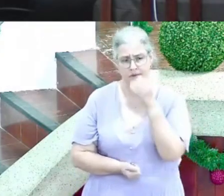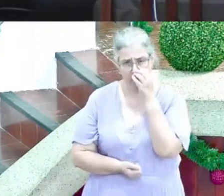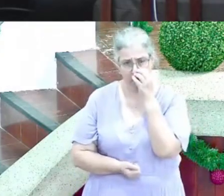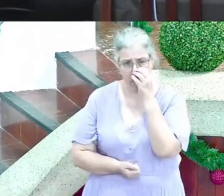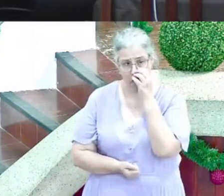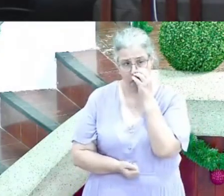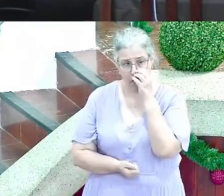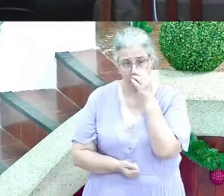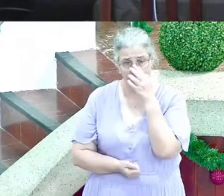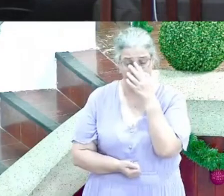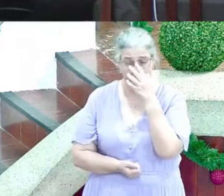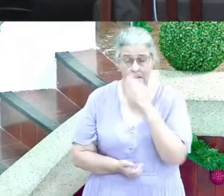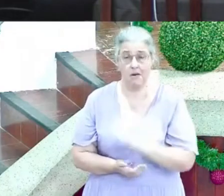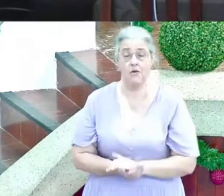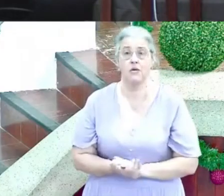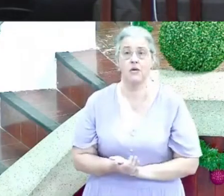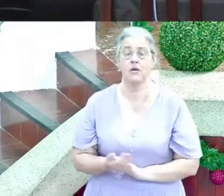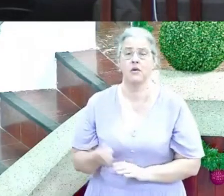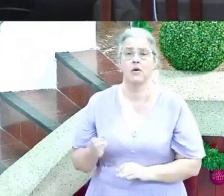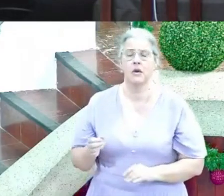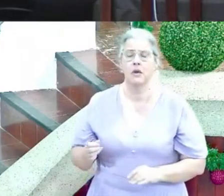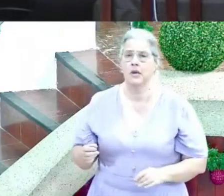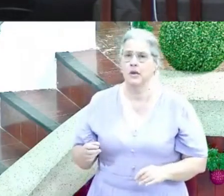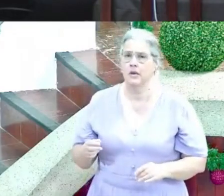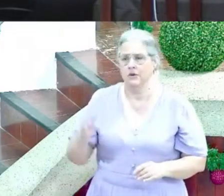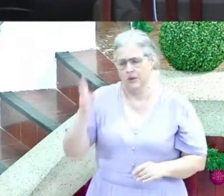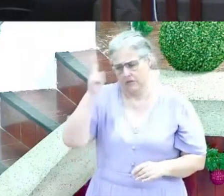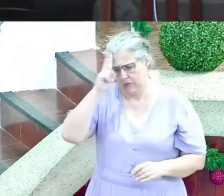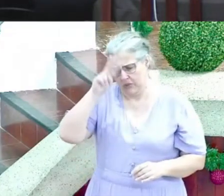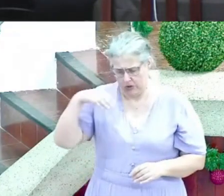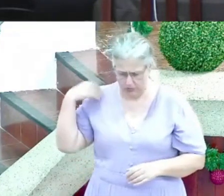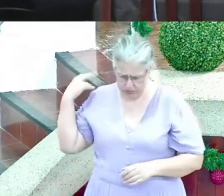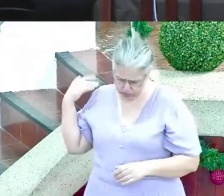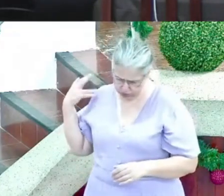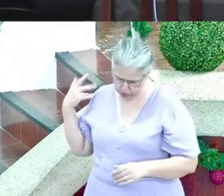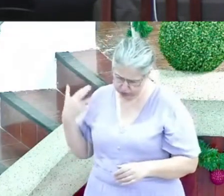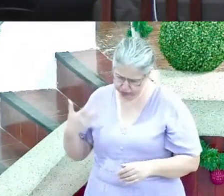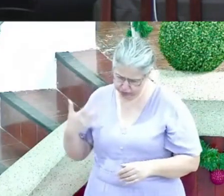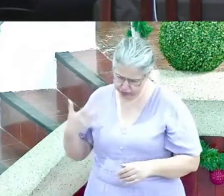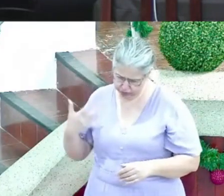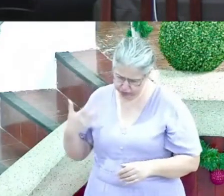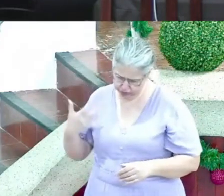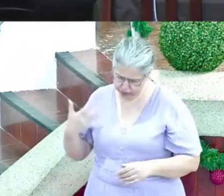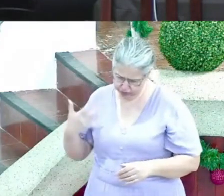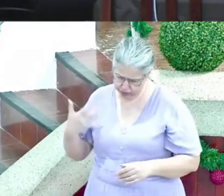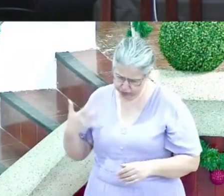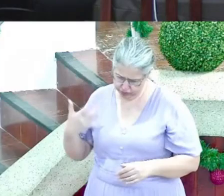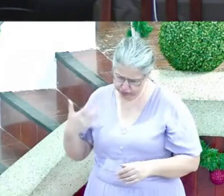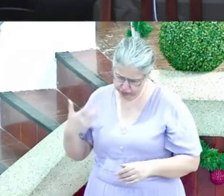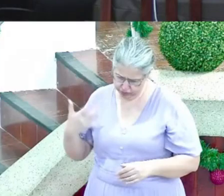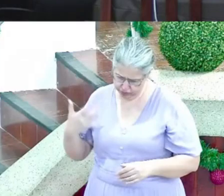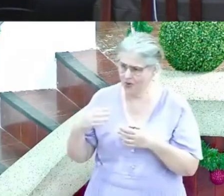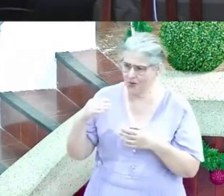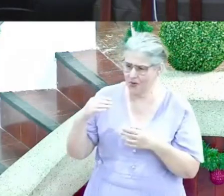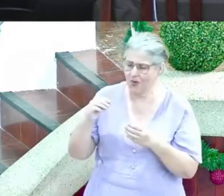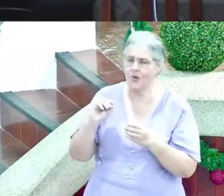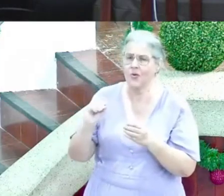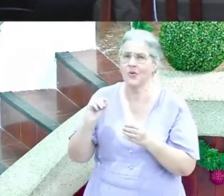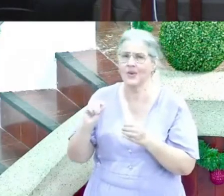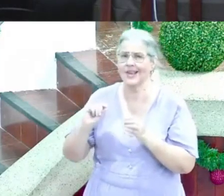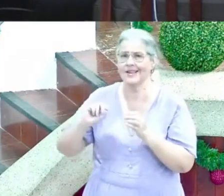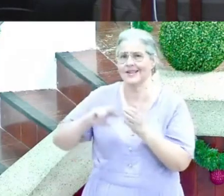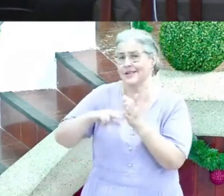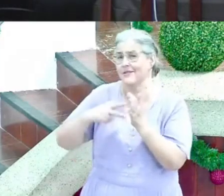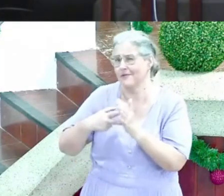É certo que ao longo da história, muito do sentido e significado do Natal tem o seu